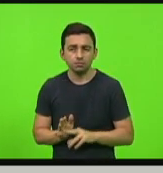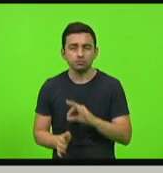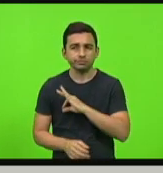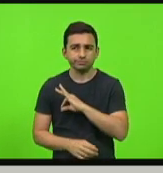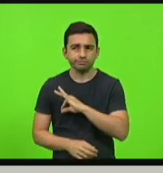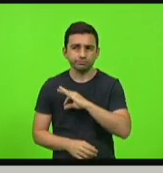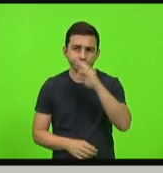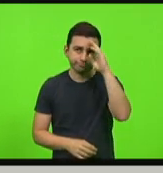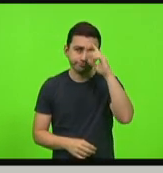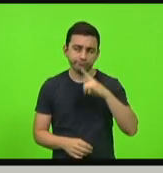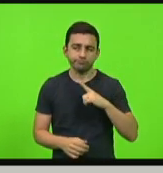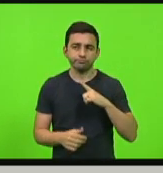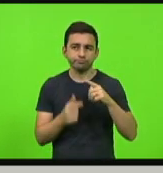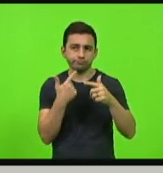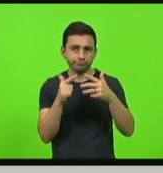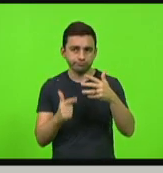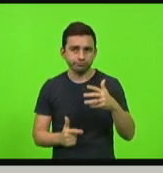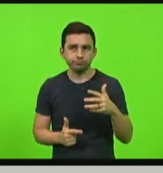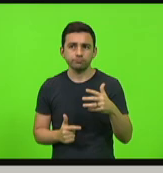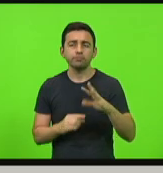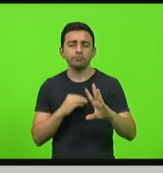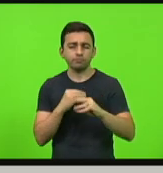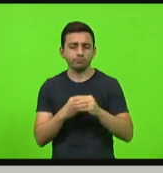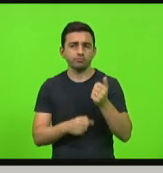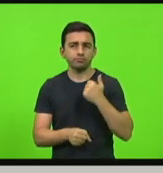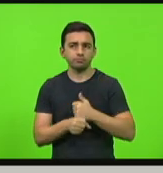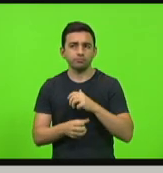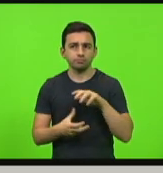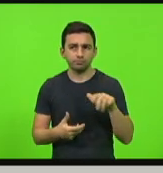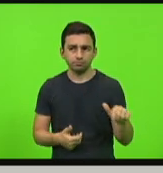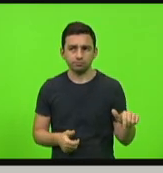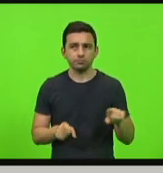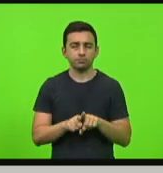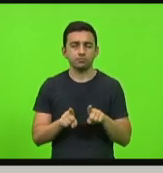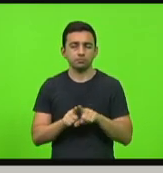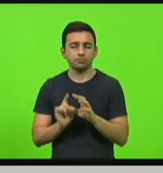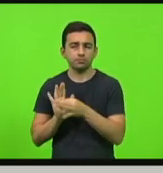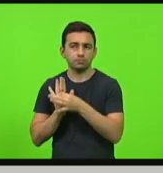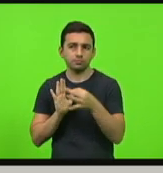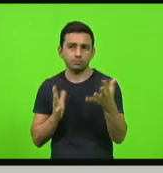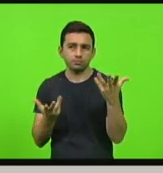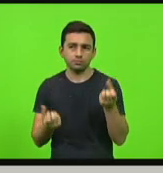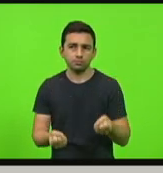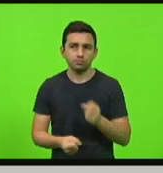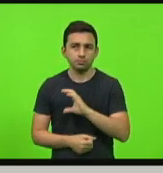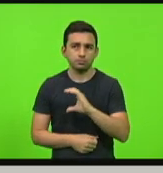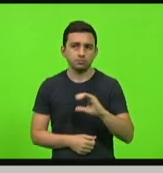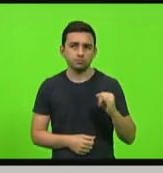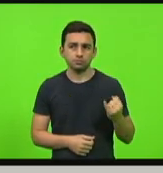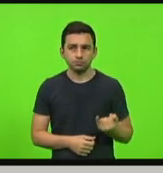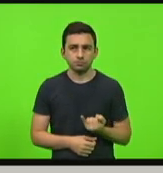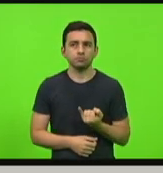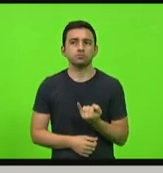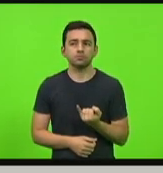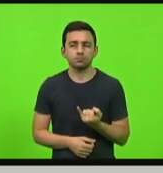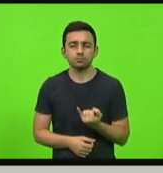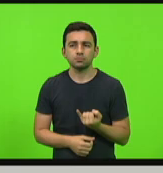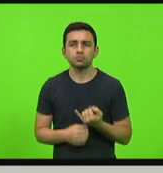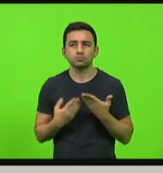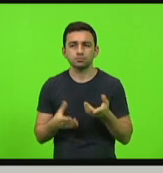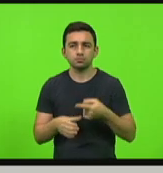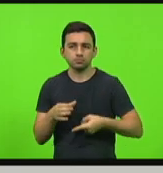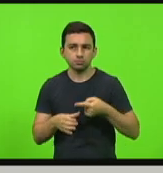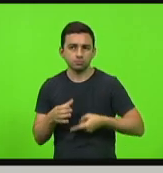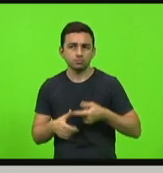outras providências. Com emenda substitutiva global e pareceres favoráveis das comissões de Constituição e Justiça, Comissão